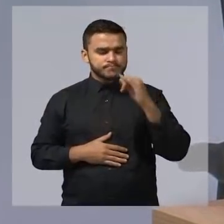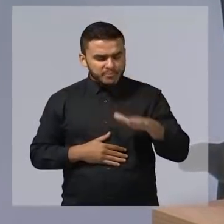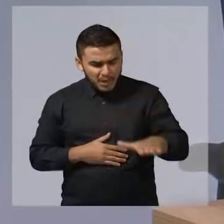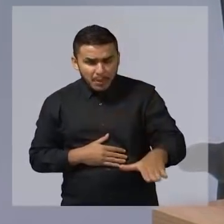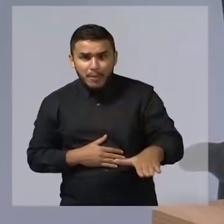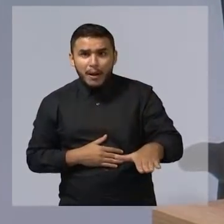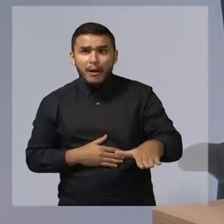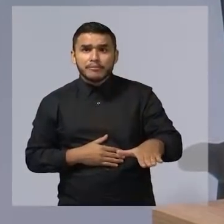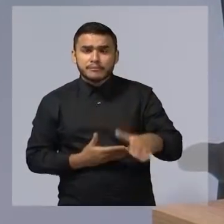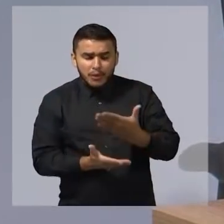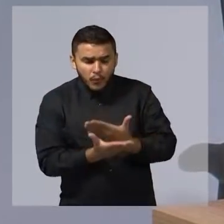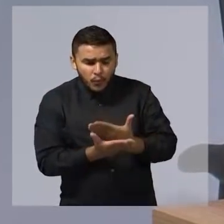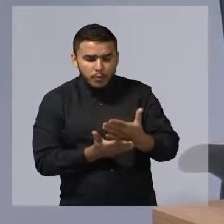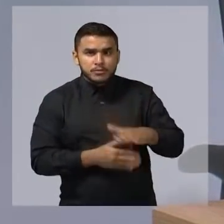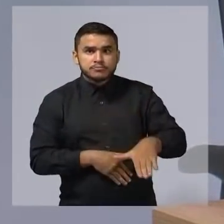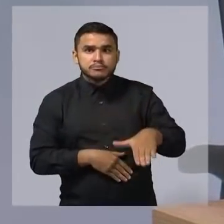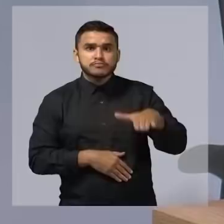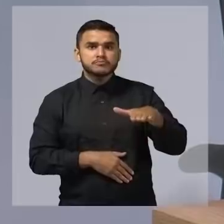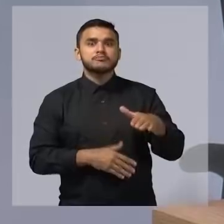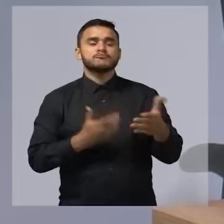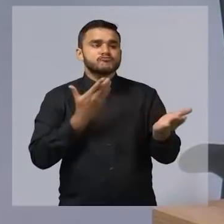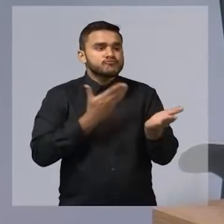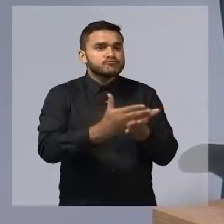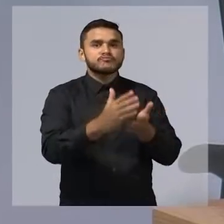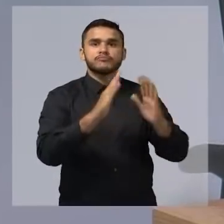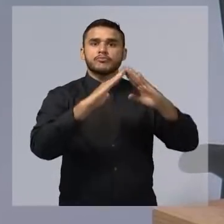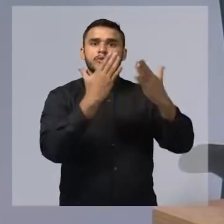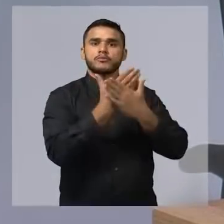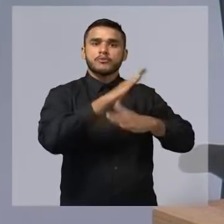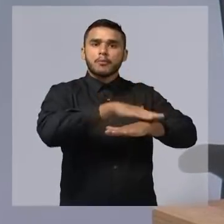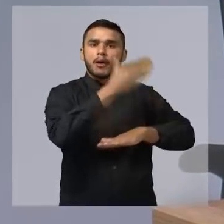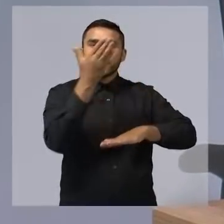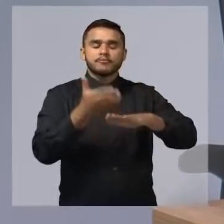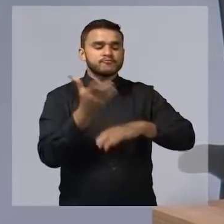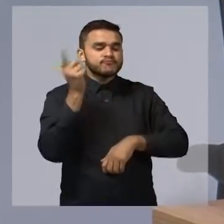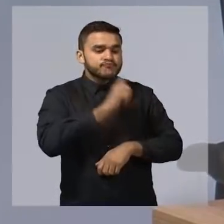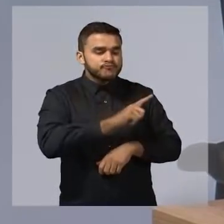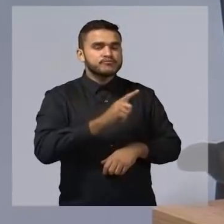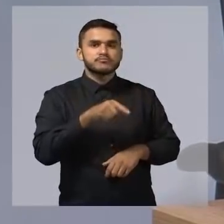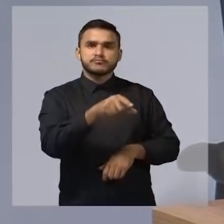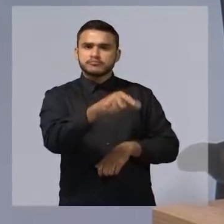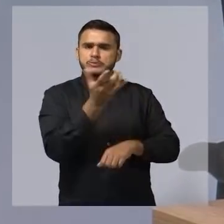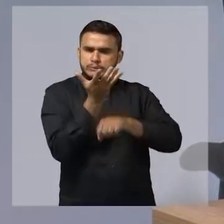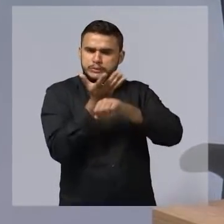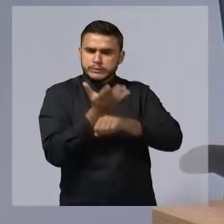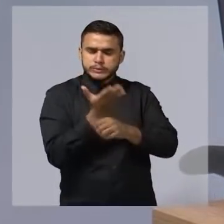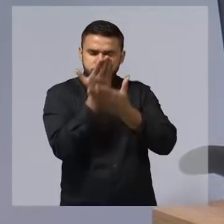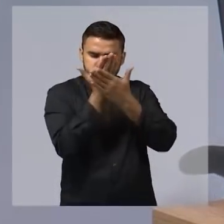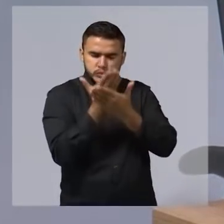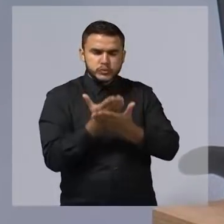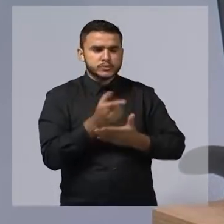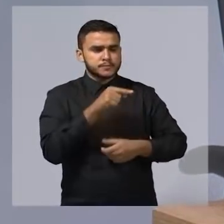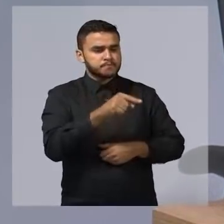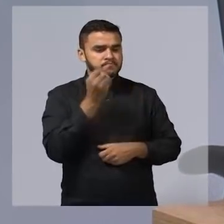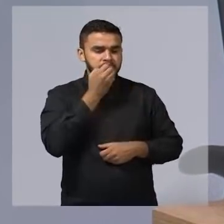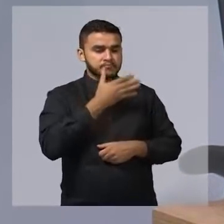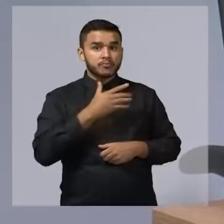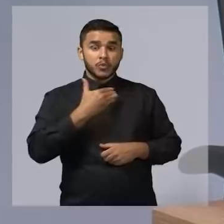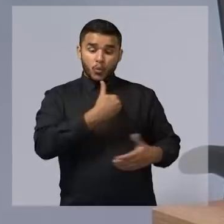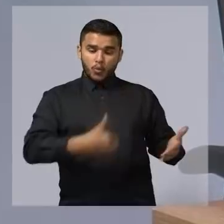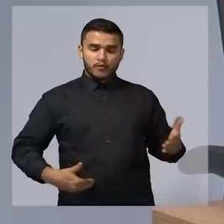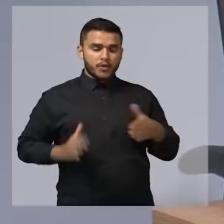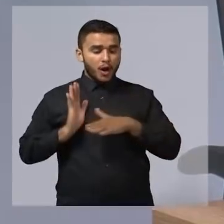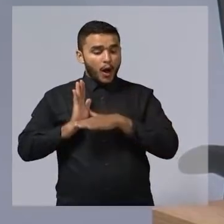escola, para ter conhecimento, para ter uma oportunidade, o Estado, o abraço, ajuda bastante. A questão